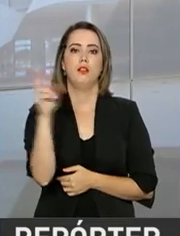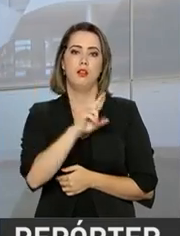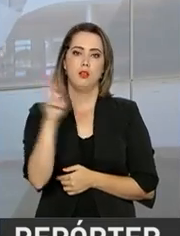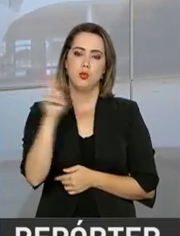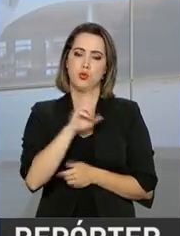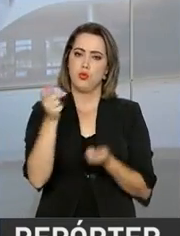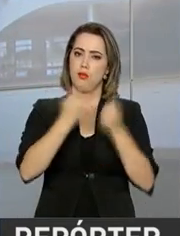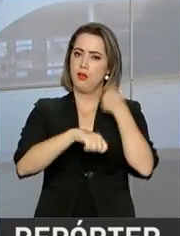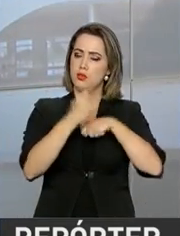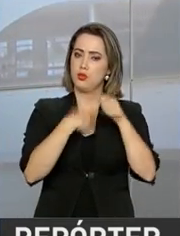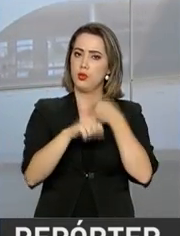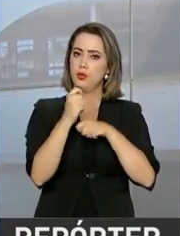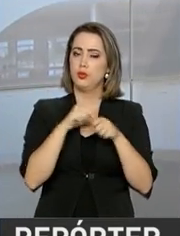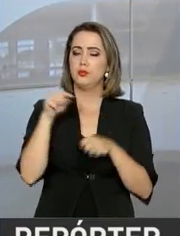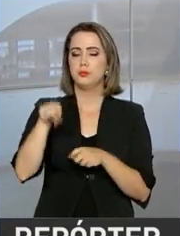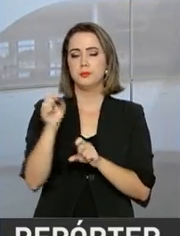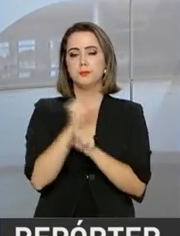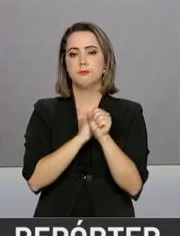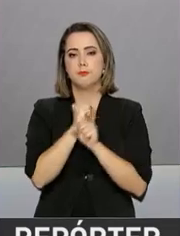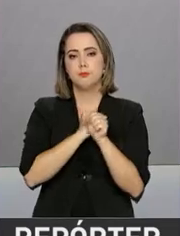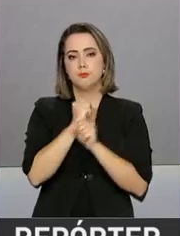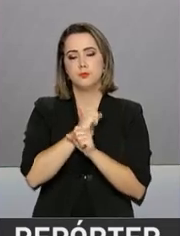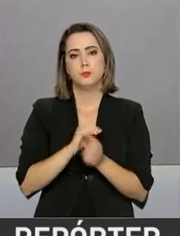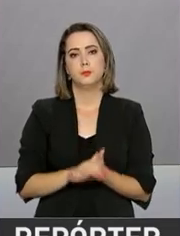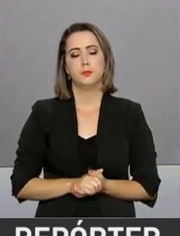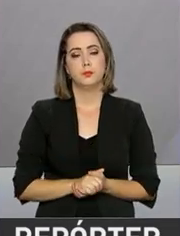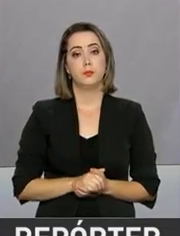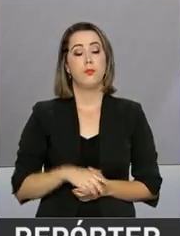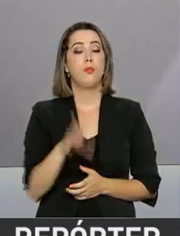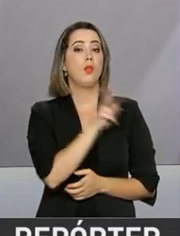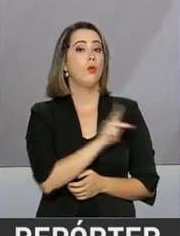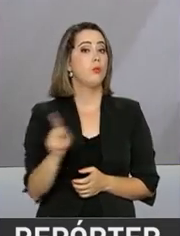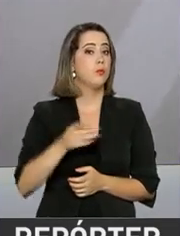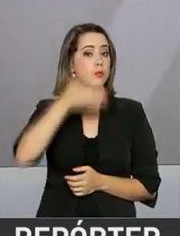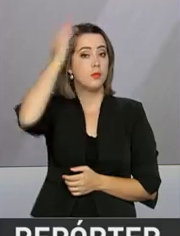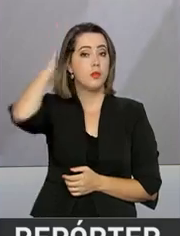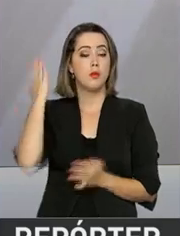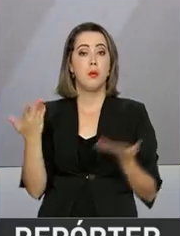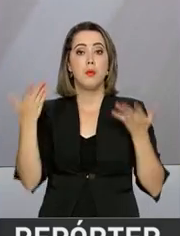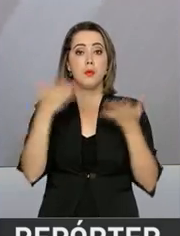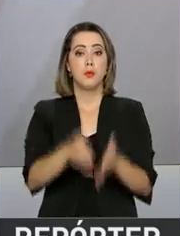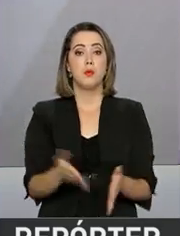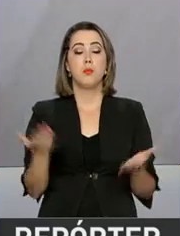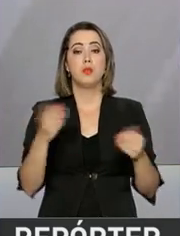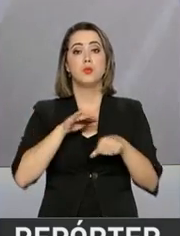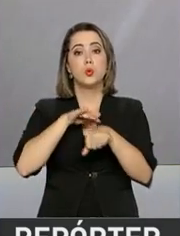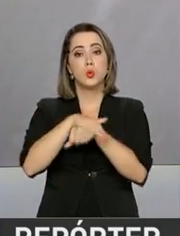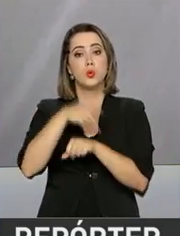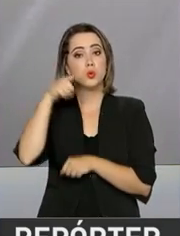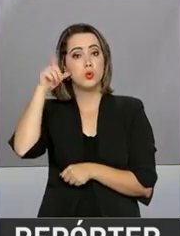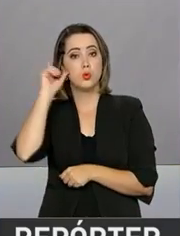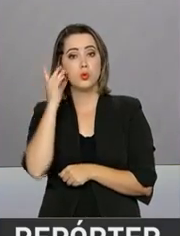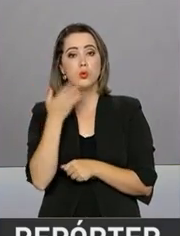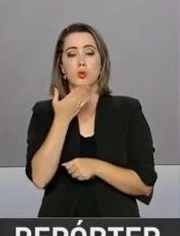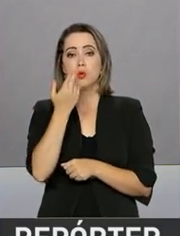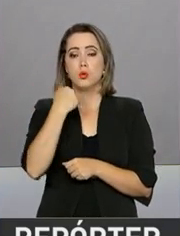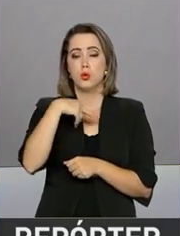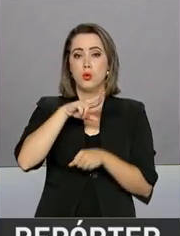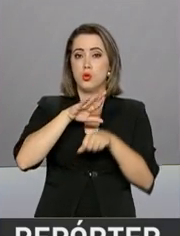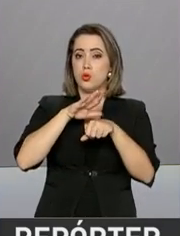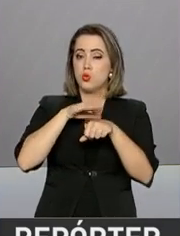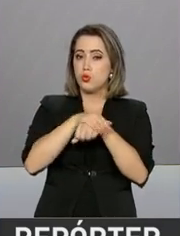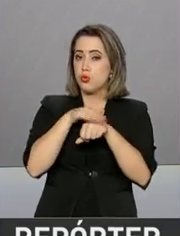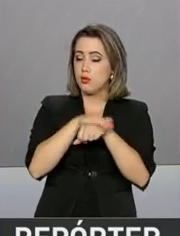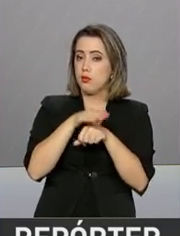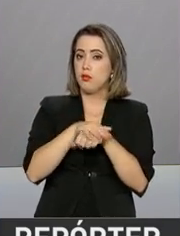cofres públicos em 2017. O presidente Michel Temer participou na noite de ontem de um jantar com empresários